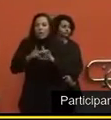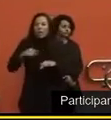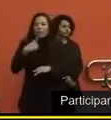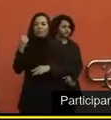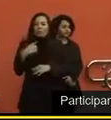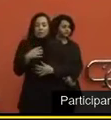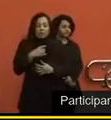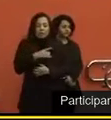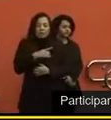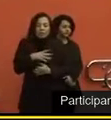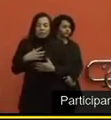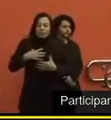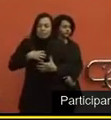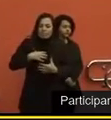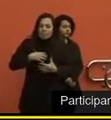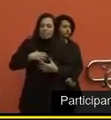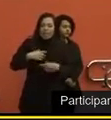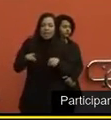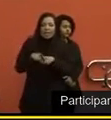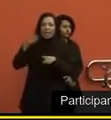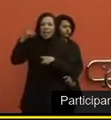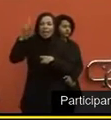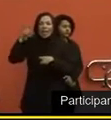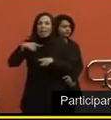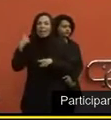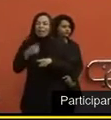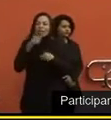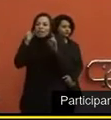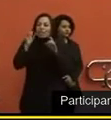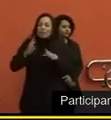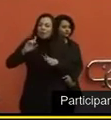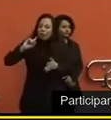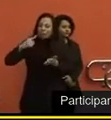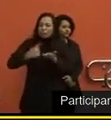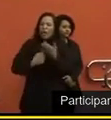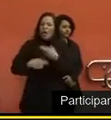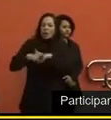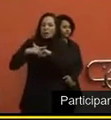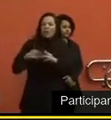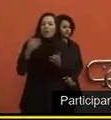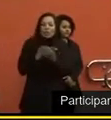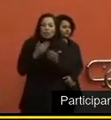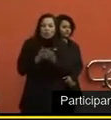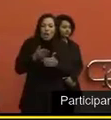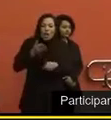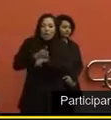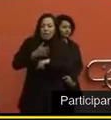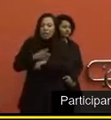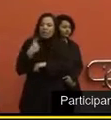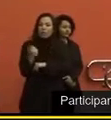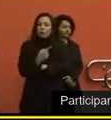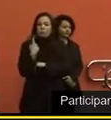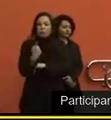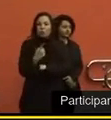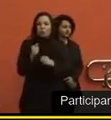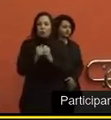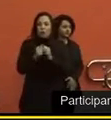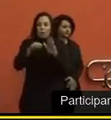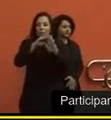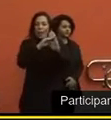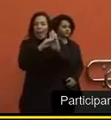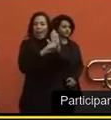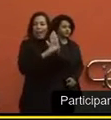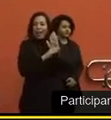escutar nossos medos e lembrar das nossas capacidades e competências, que estudaram e treinaram conosco, que fizeram